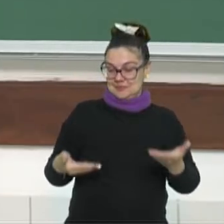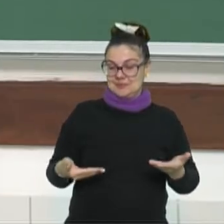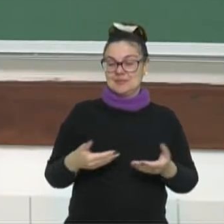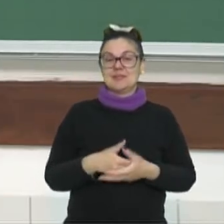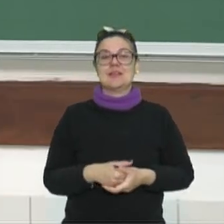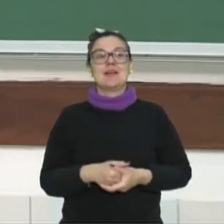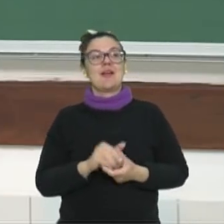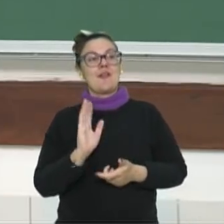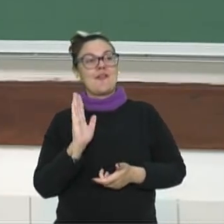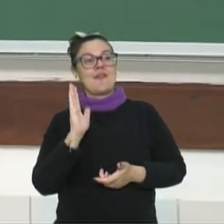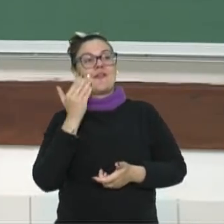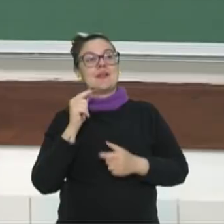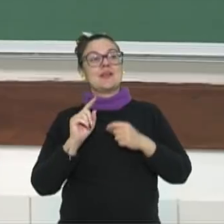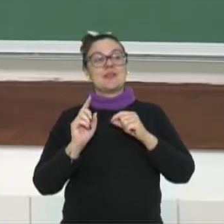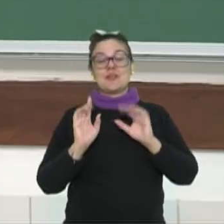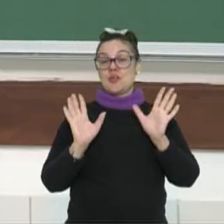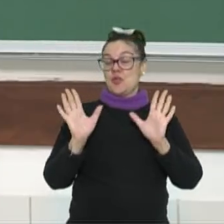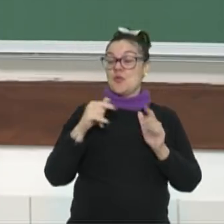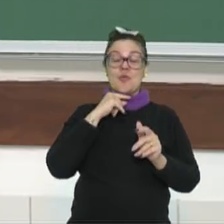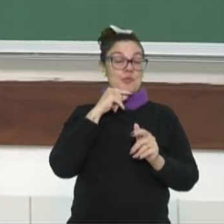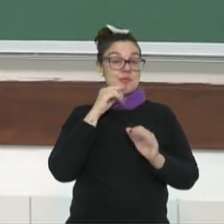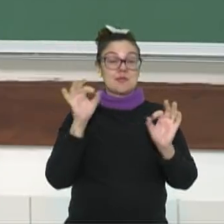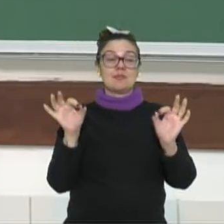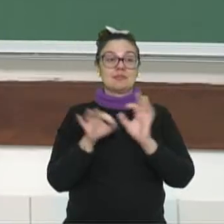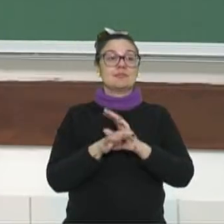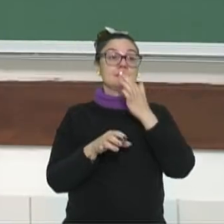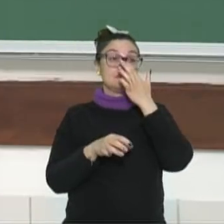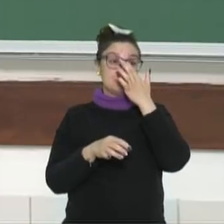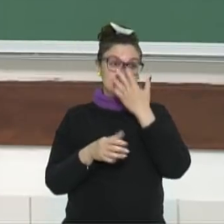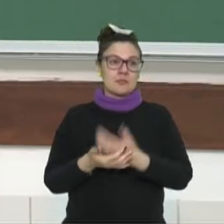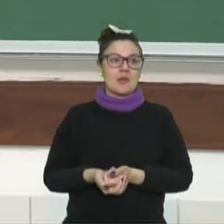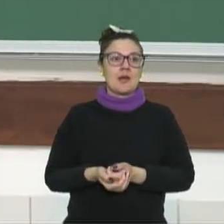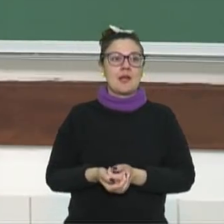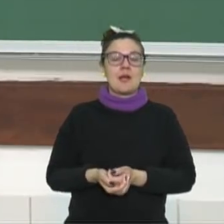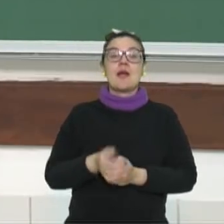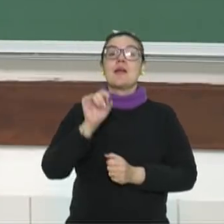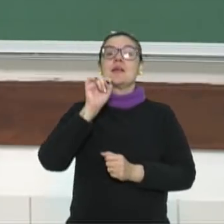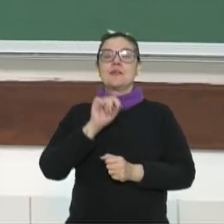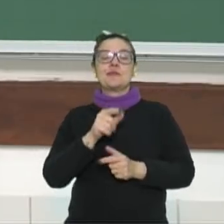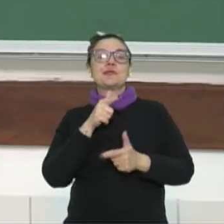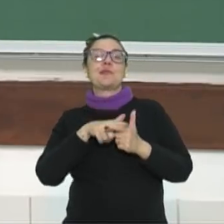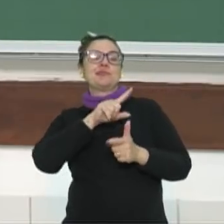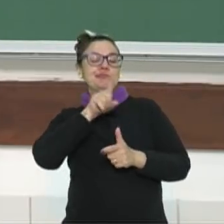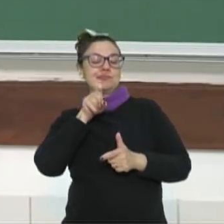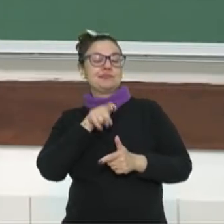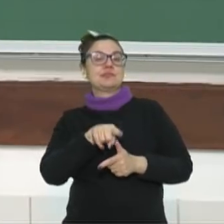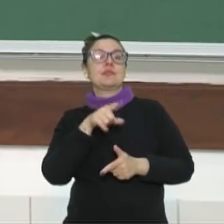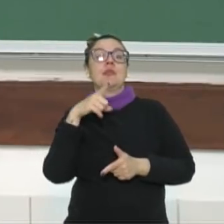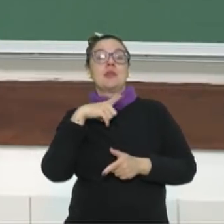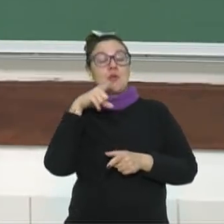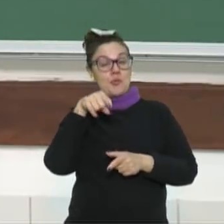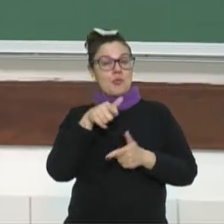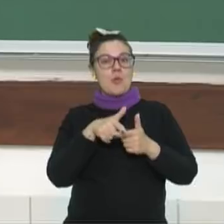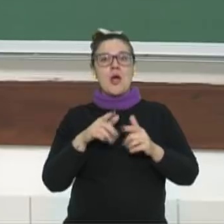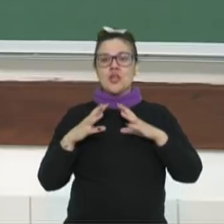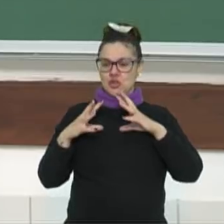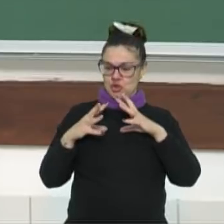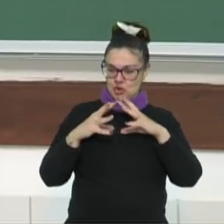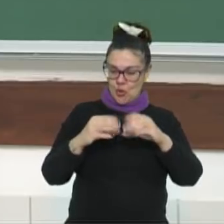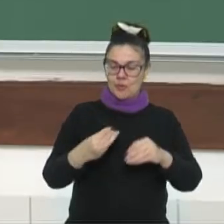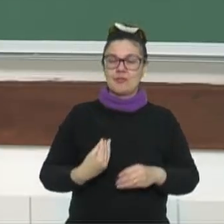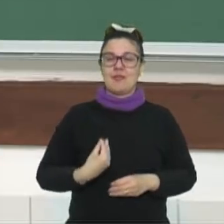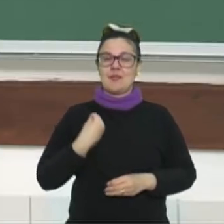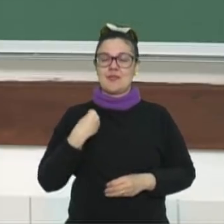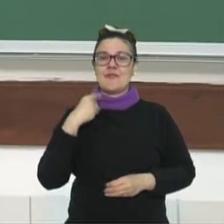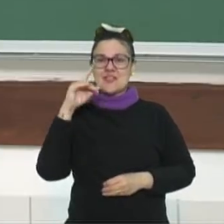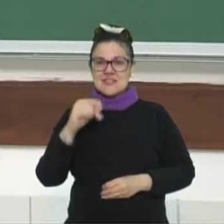forma de hipocrisia se eu não tivesse reconhecido isso. Então, a grande questão é que existe uma hipocrisia nessa sentença. Nem todas as